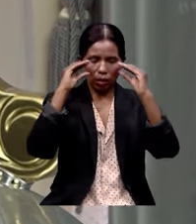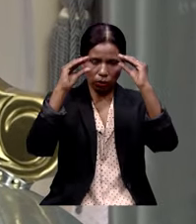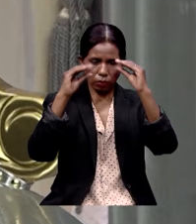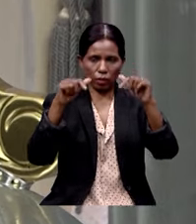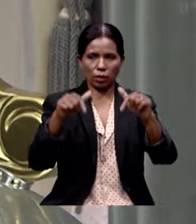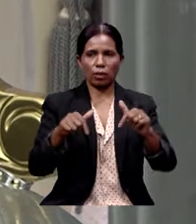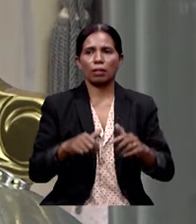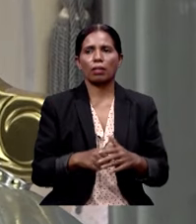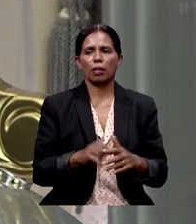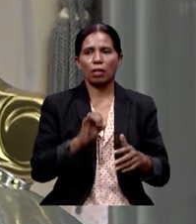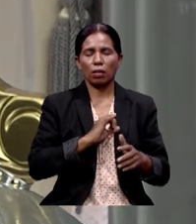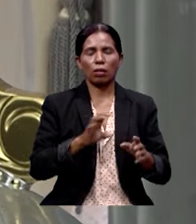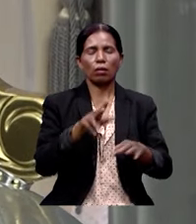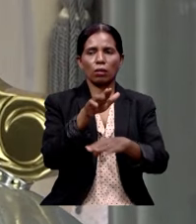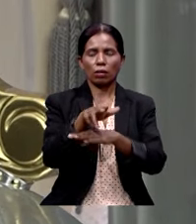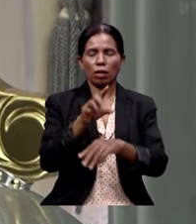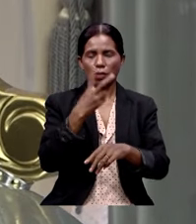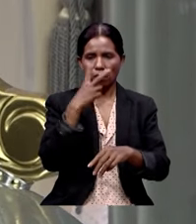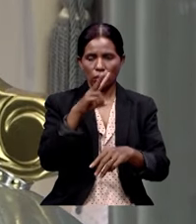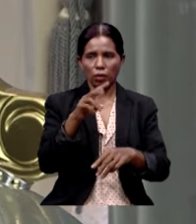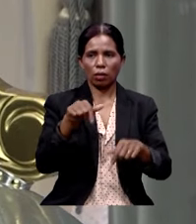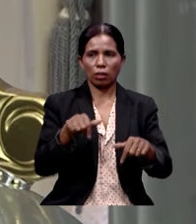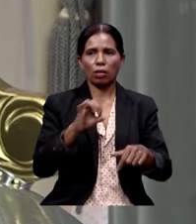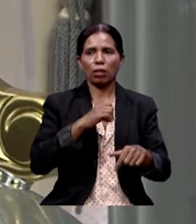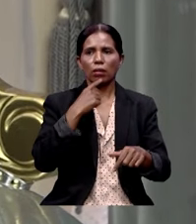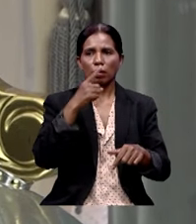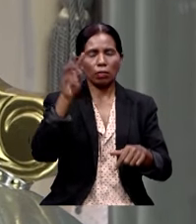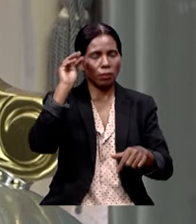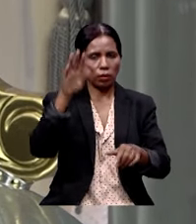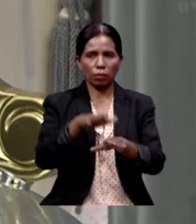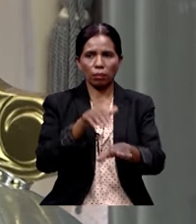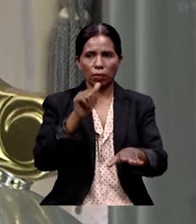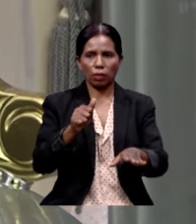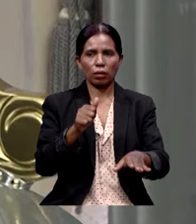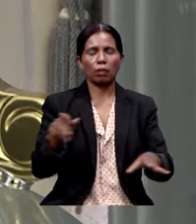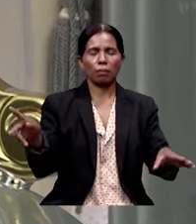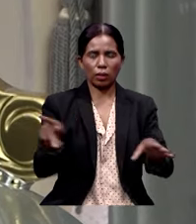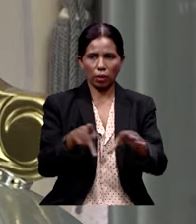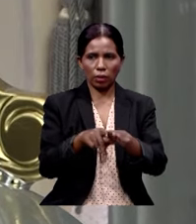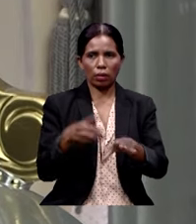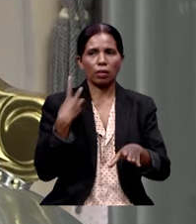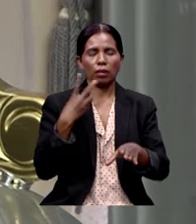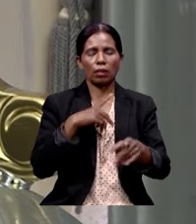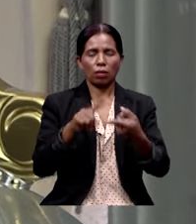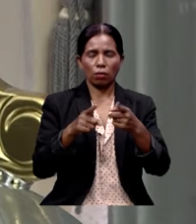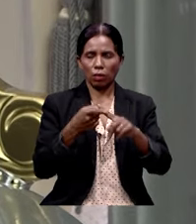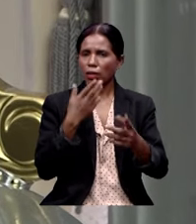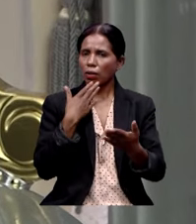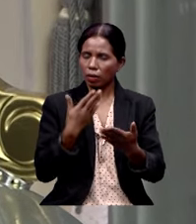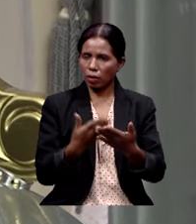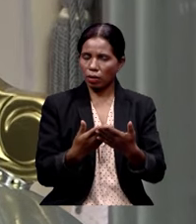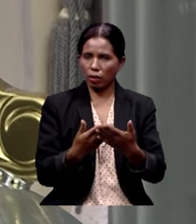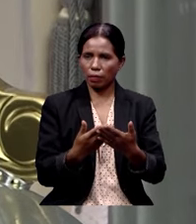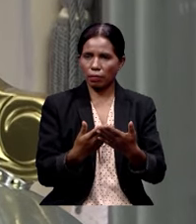IDN, ao fim Lorai, que nem Maurônia Enebe, ao Aruca, o ministro convida para a mãe participar, também tinha amigo dia, desde